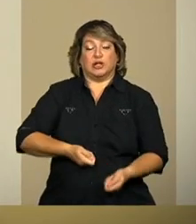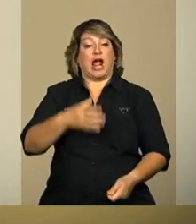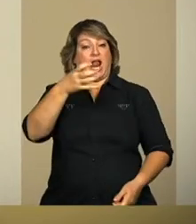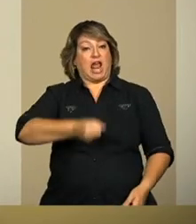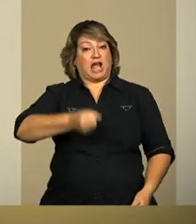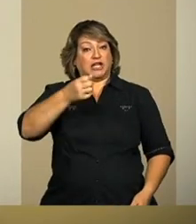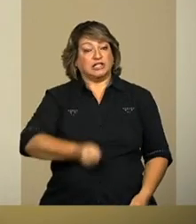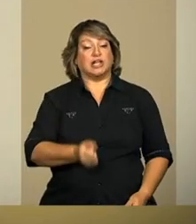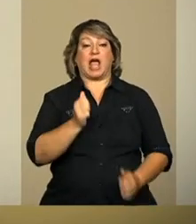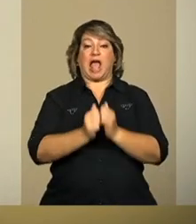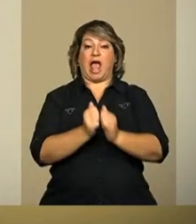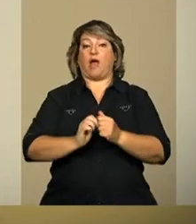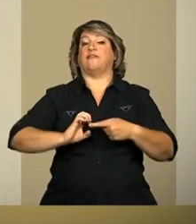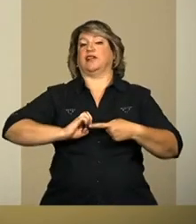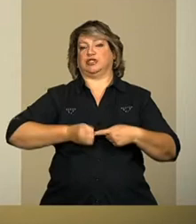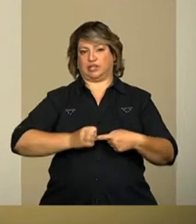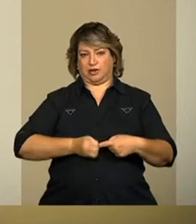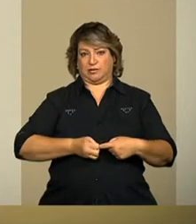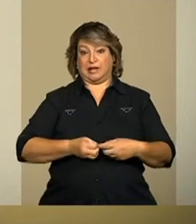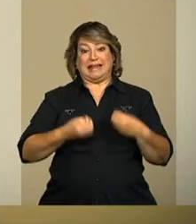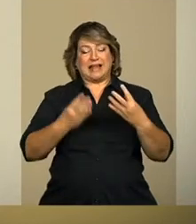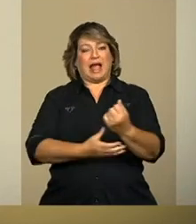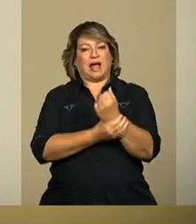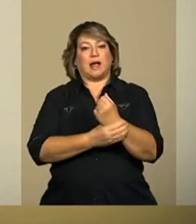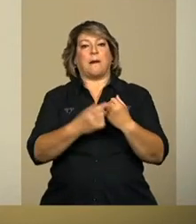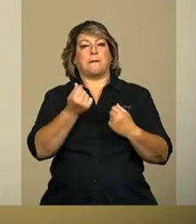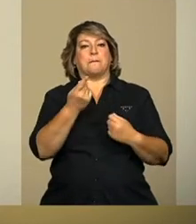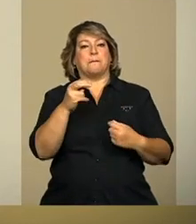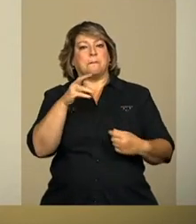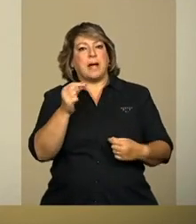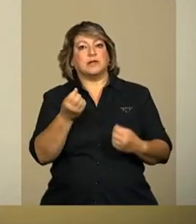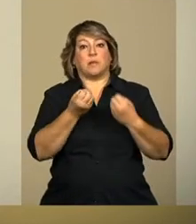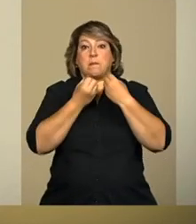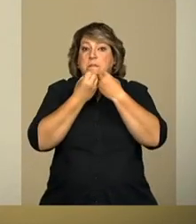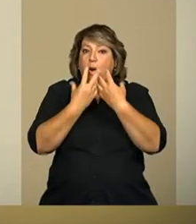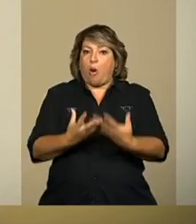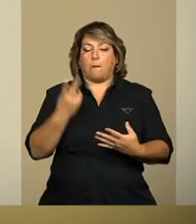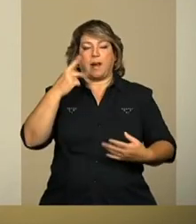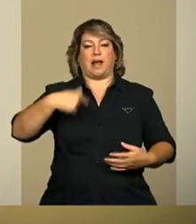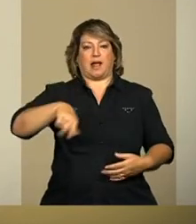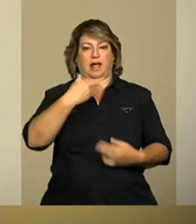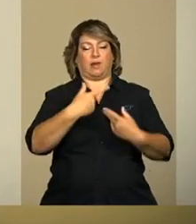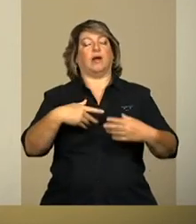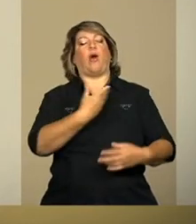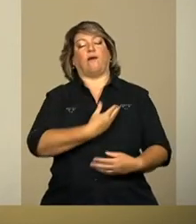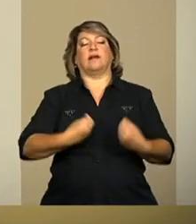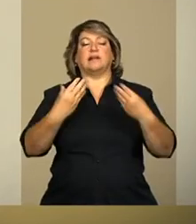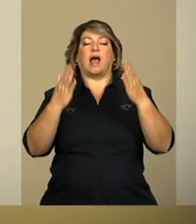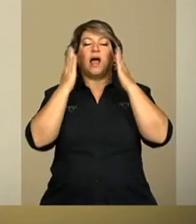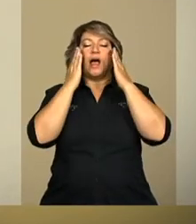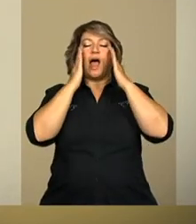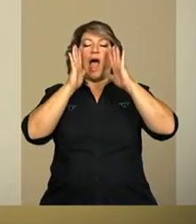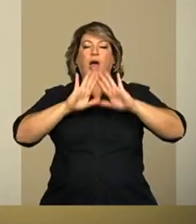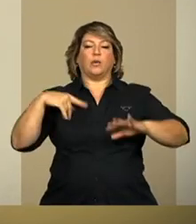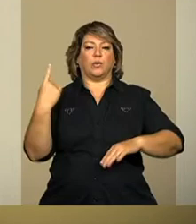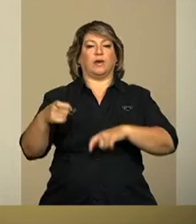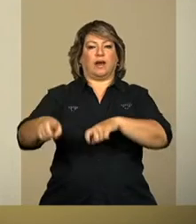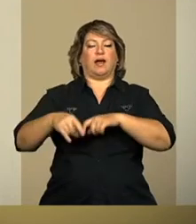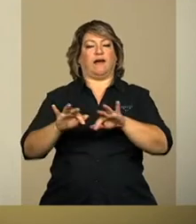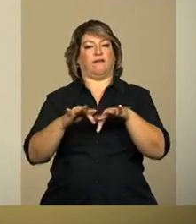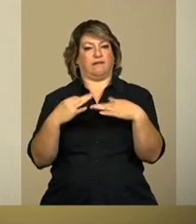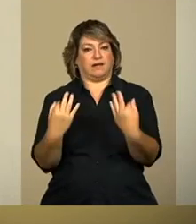leite o arroz e o feijão garantindo um preço atrativo para esses alimentos o governo dá tranquilidade para o agricultor e